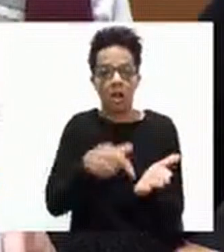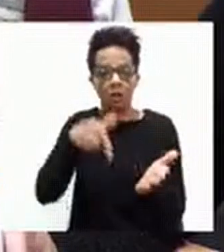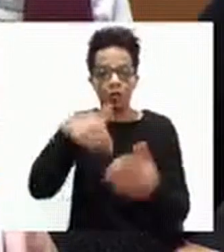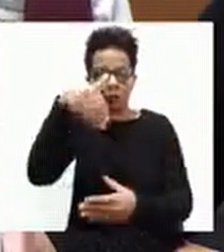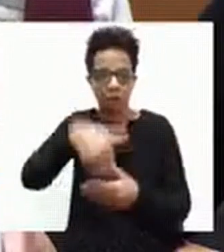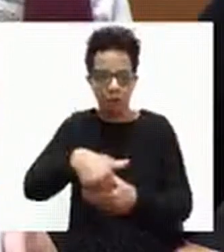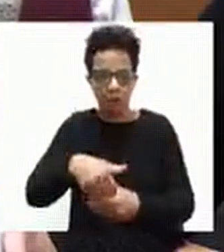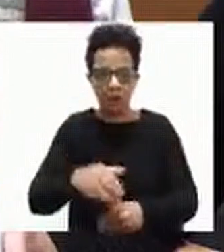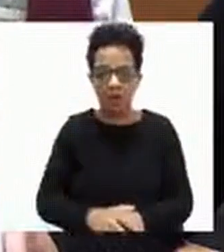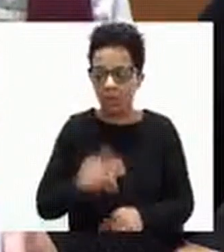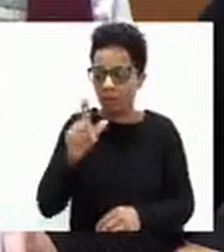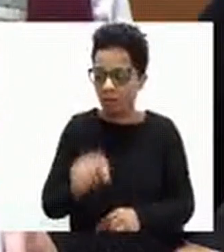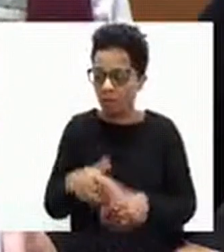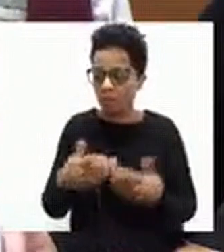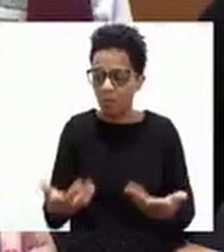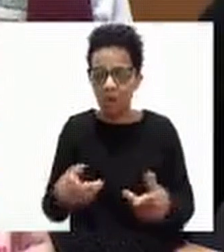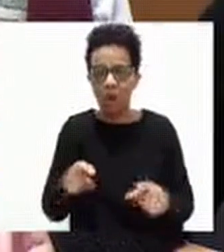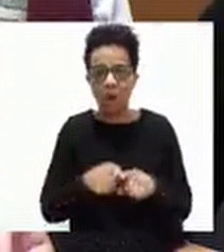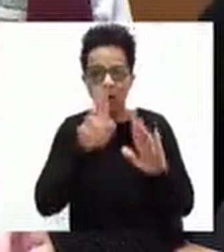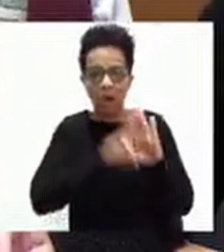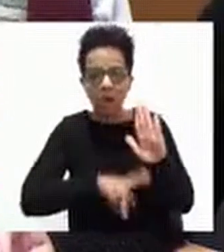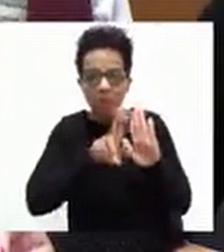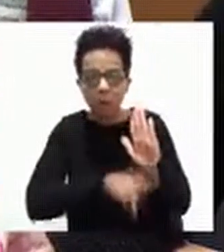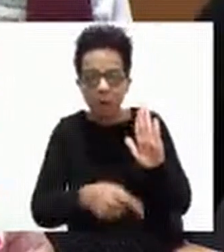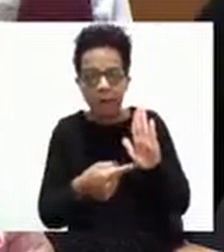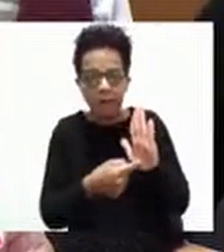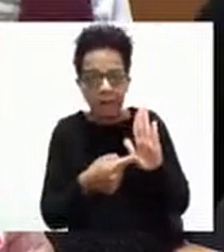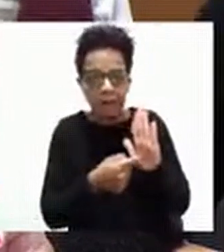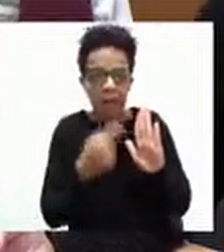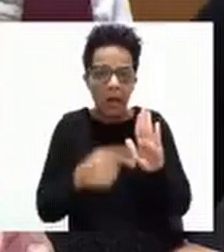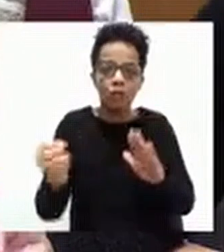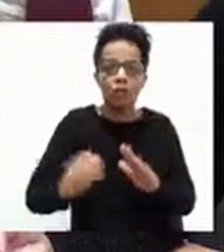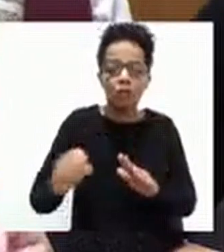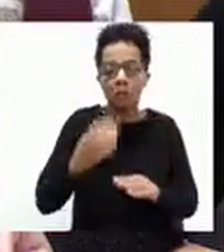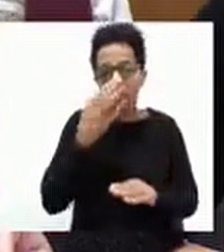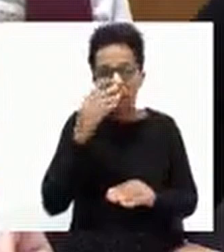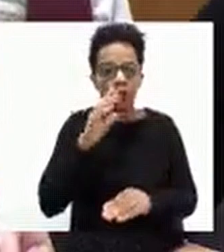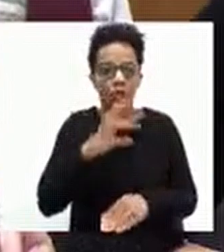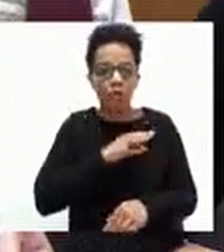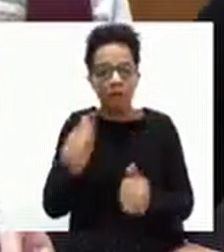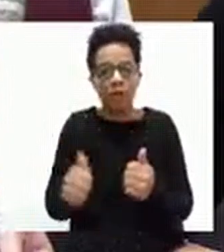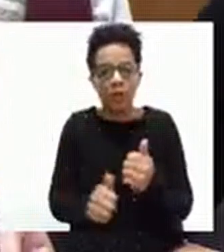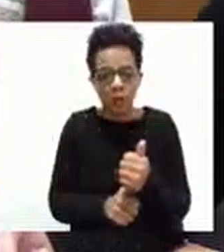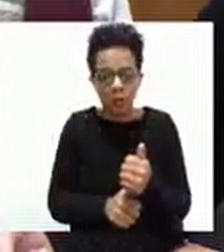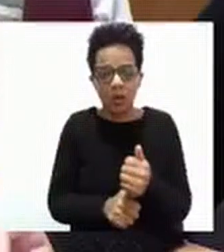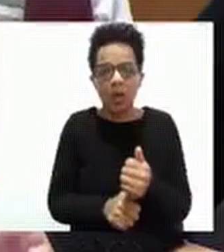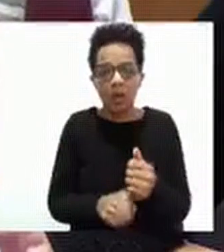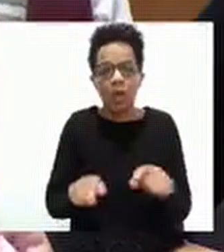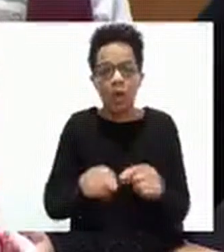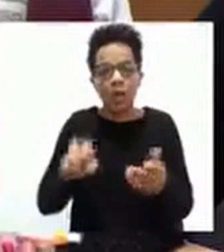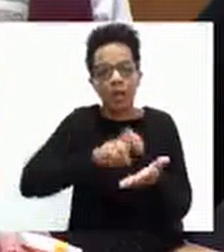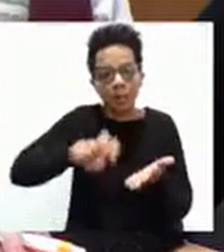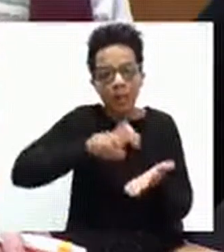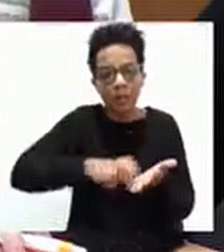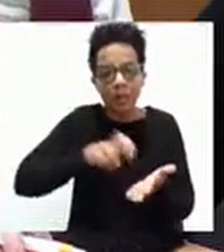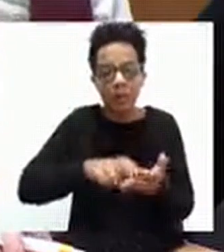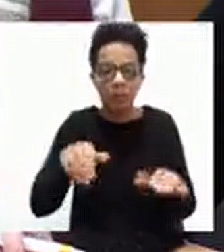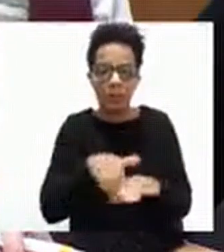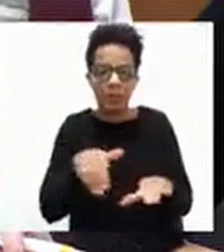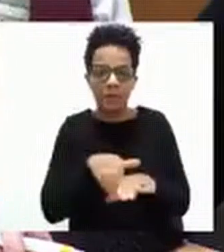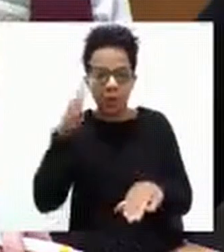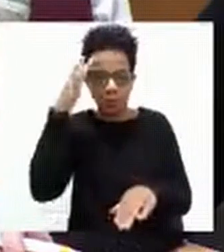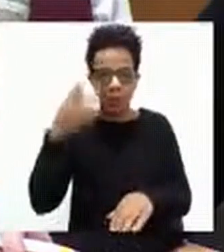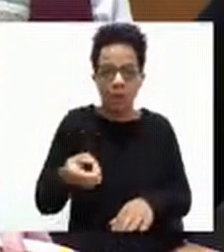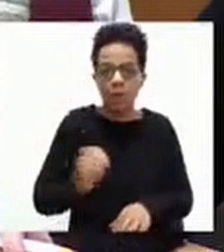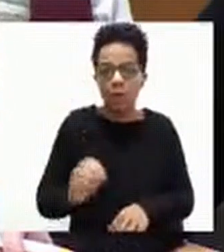E não verifiquei se este relatório está carregado neste link. Pelos vistos, a senhora vereadora descarregou e imprimiu, não contém a participação número 9, porque